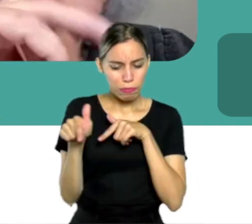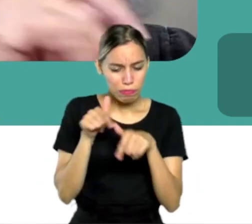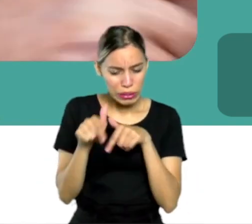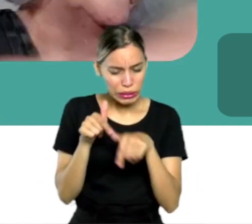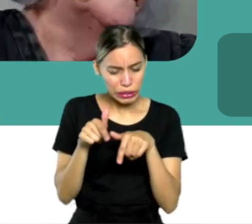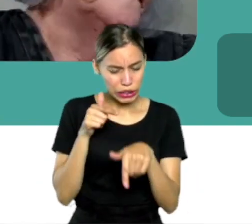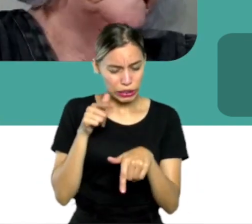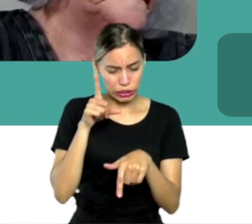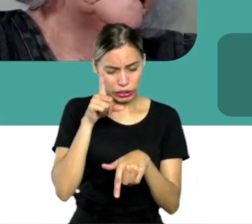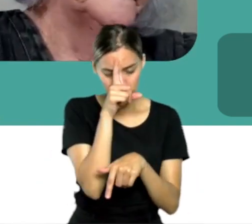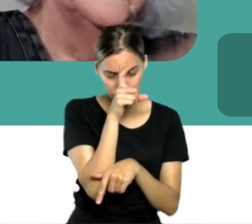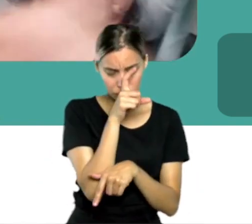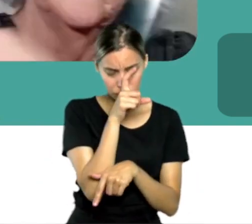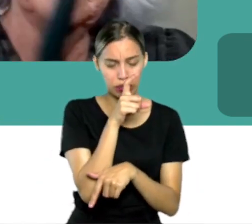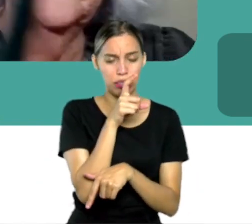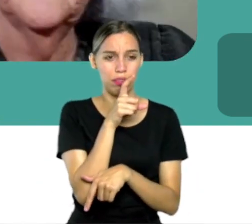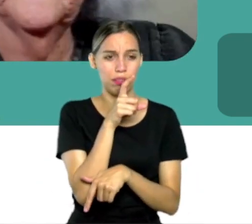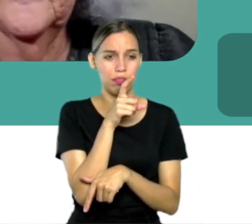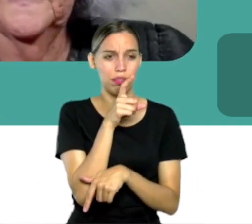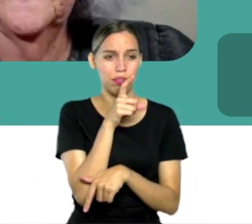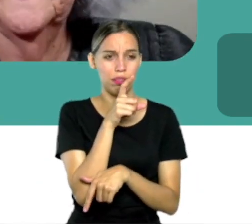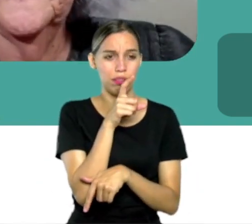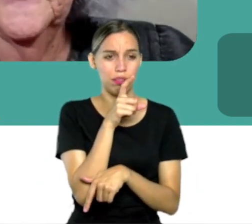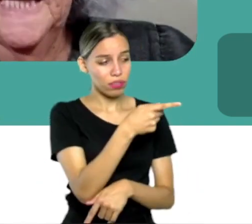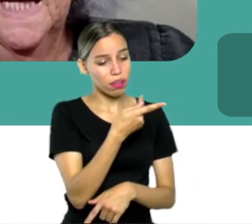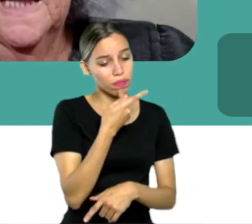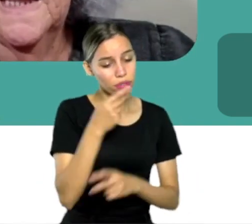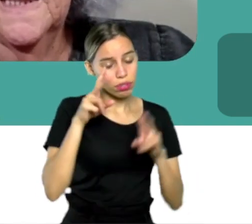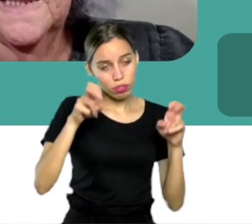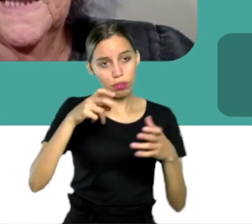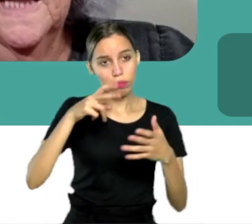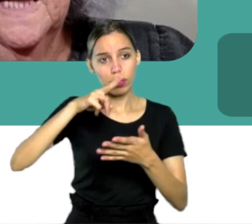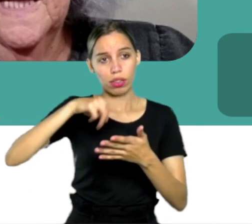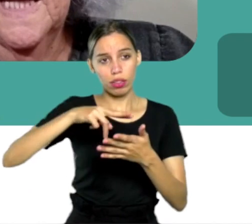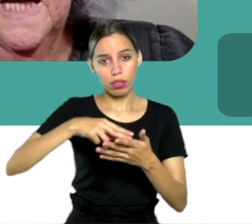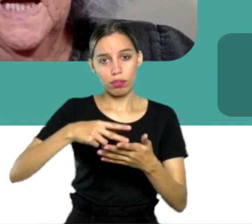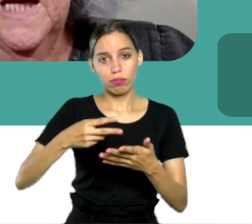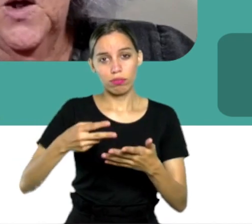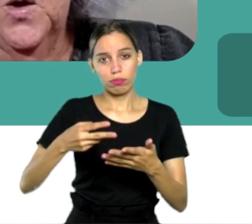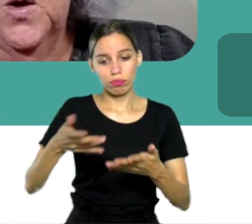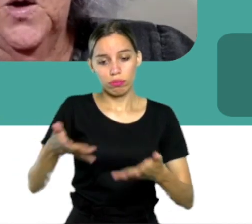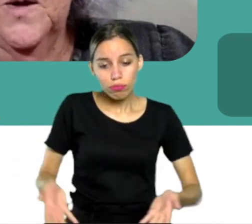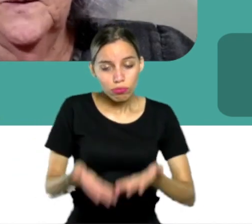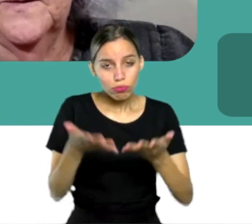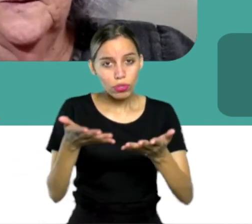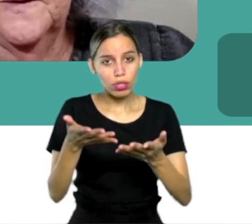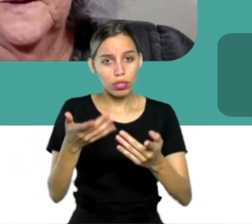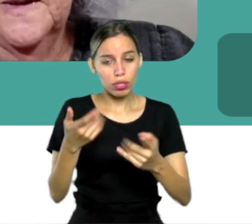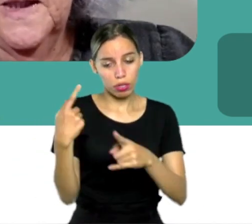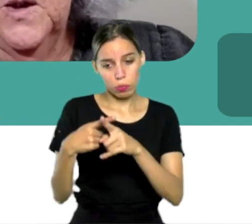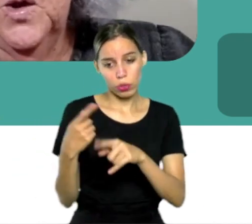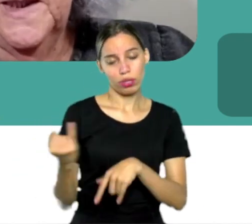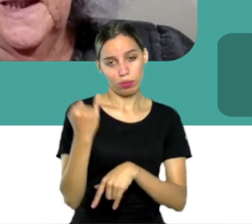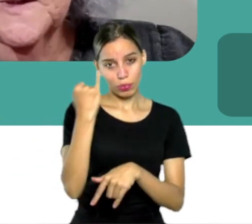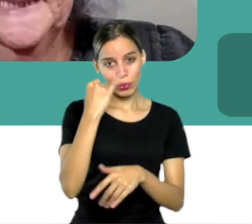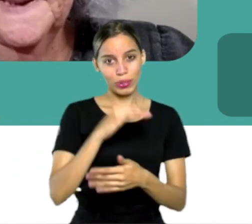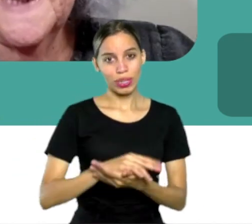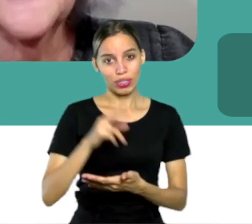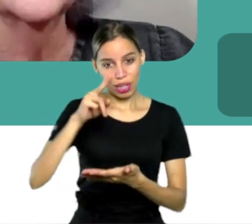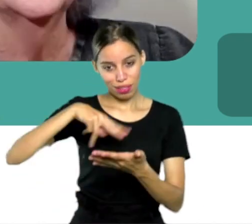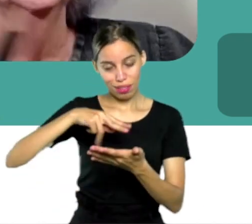aí eu quero te pedir para falar a respeito do incentivo ao hábito da leitura e a importância da leitura. Olha,